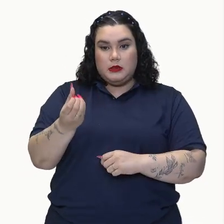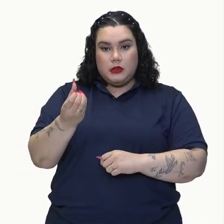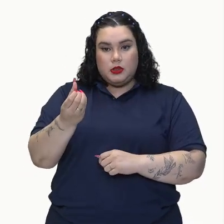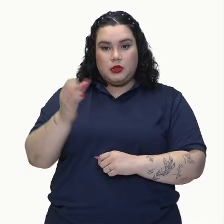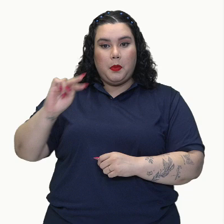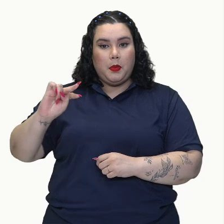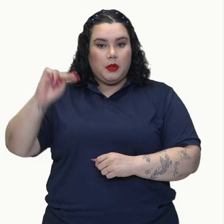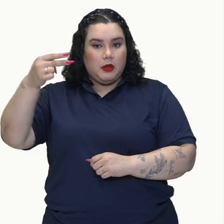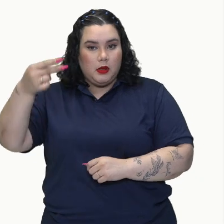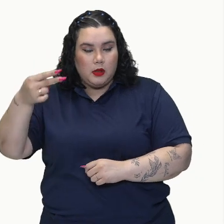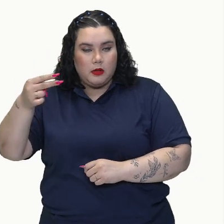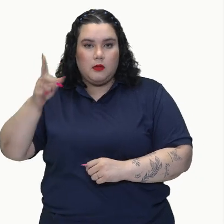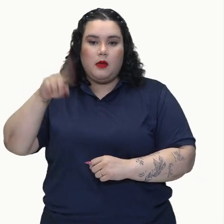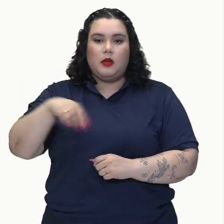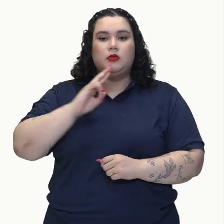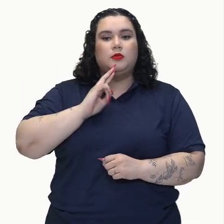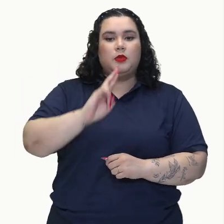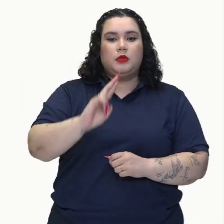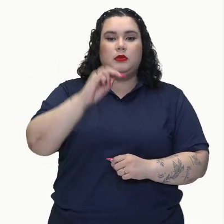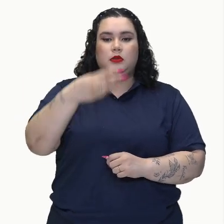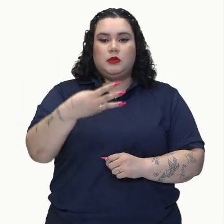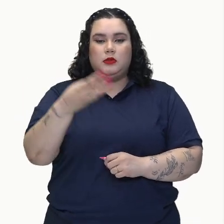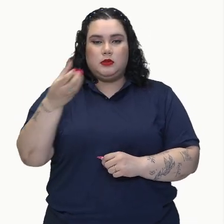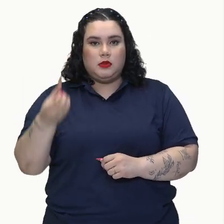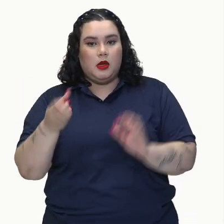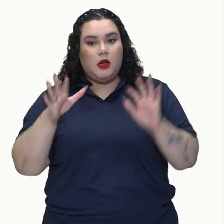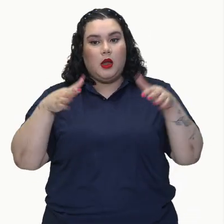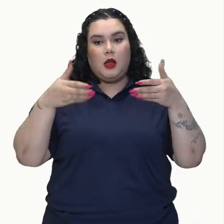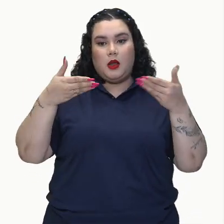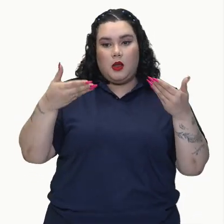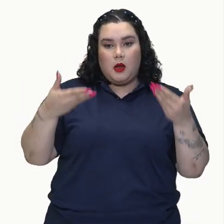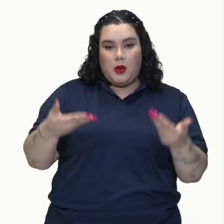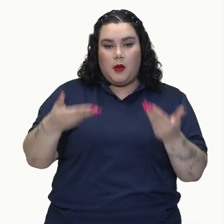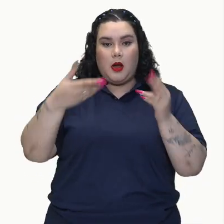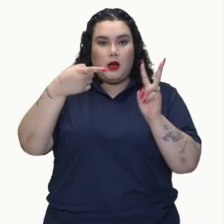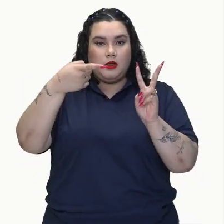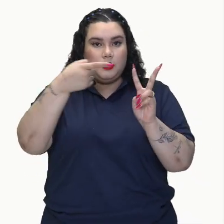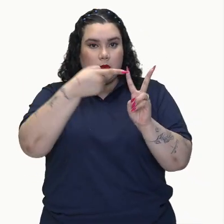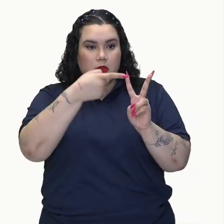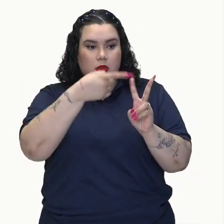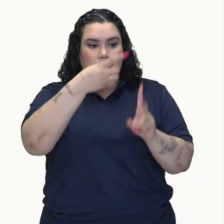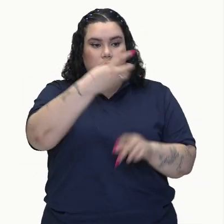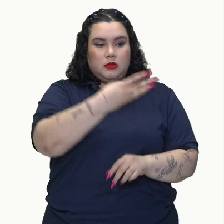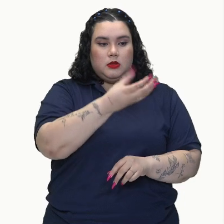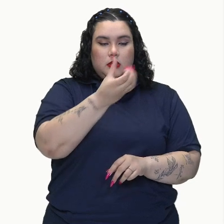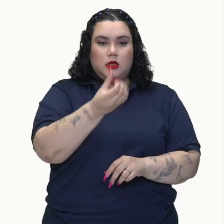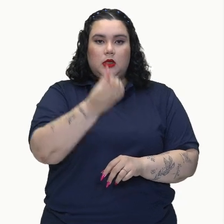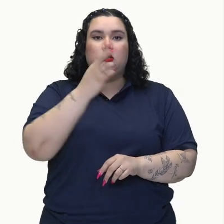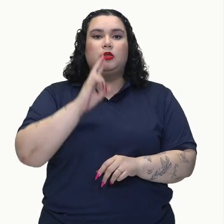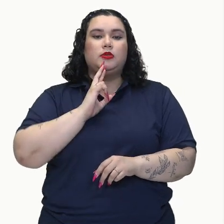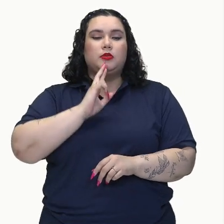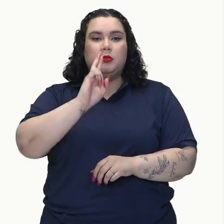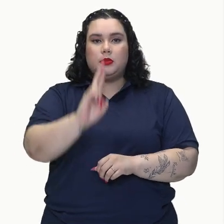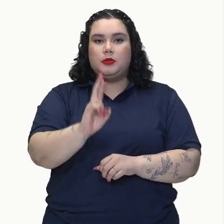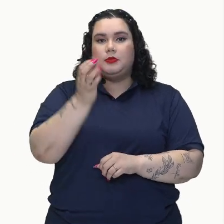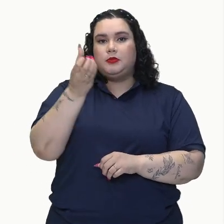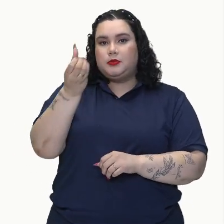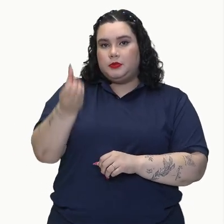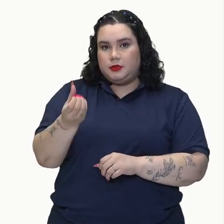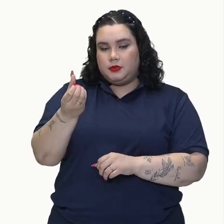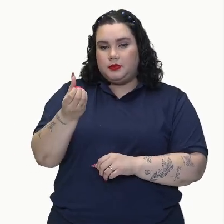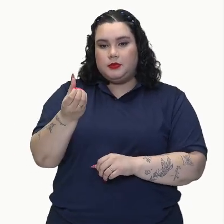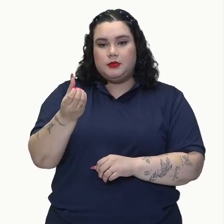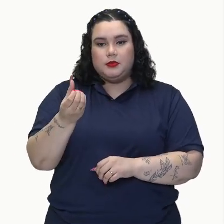quadrado é igual a 36. Então, logo, a raiz quadrada de 36 é exatamente